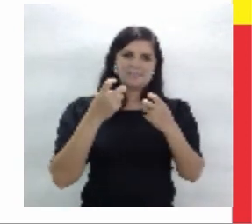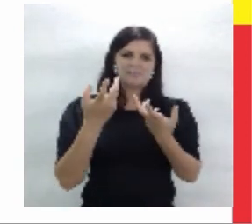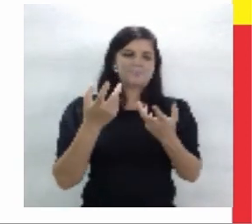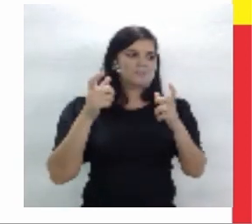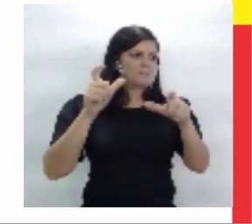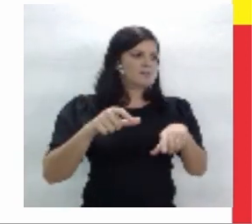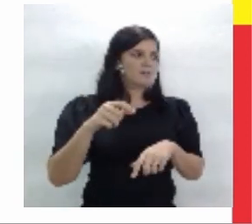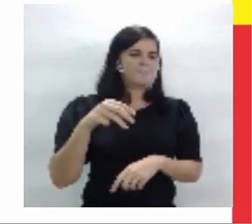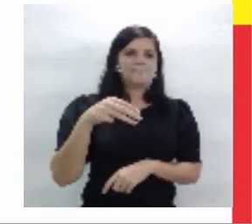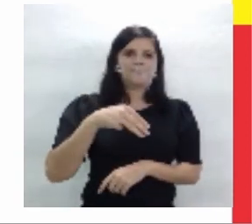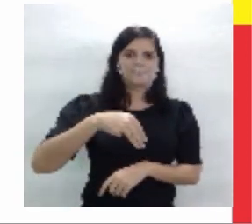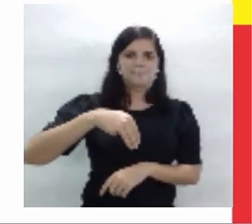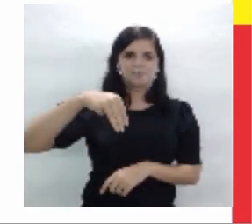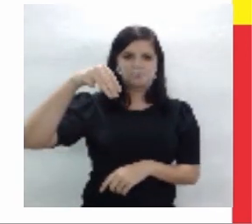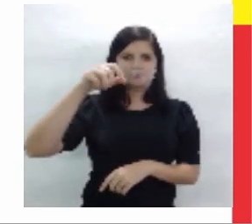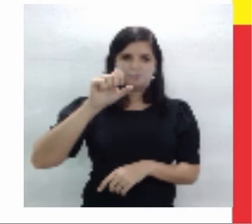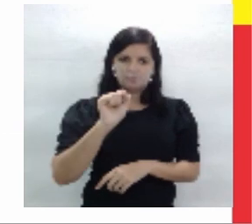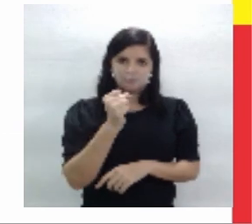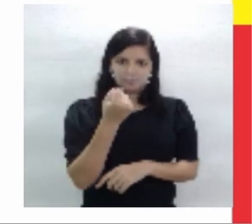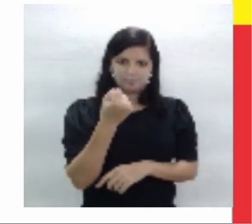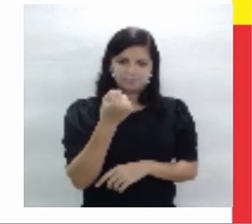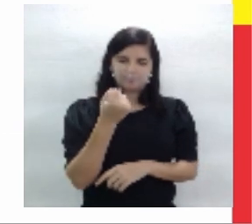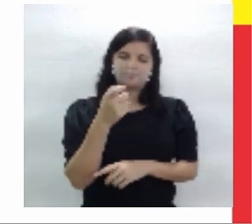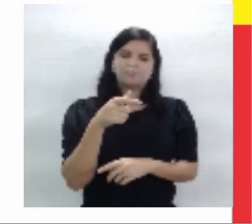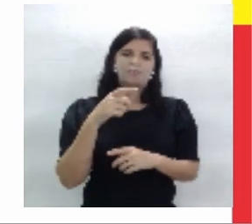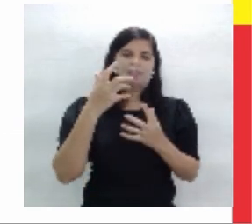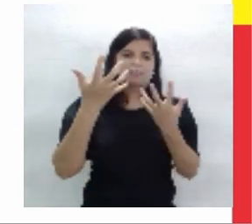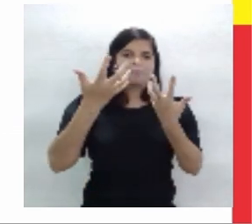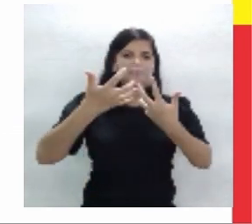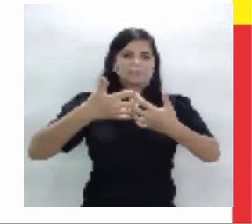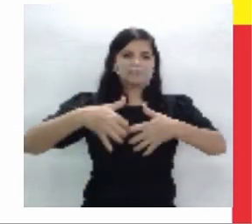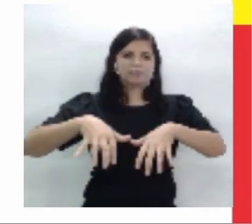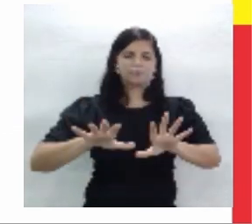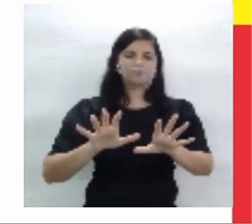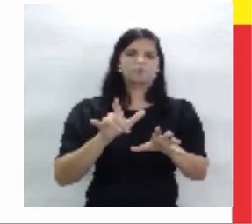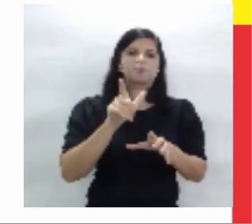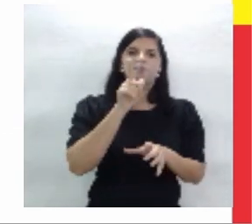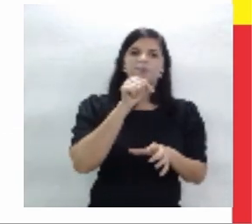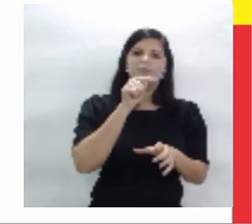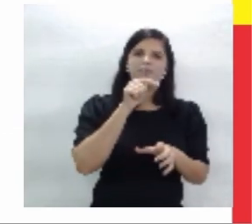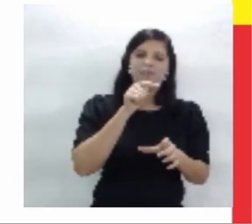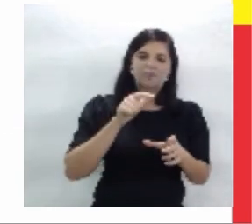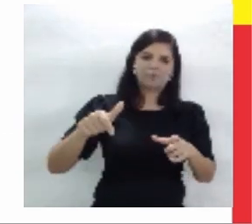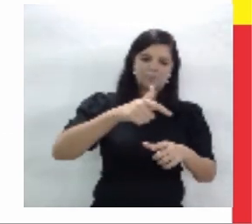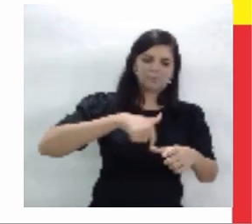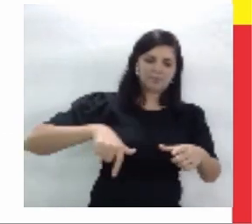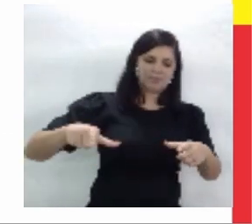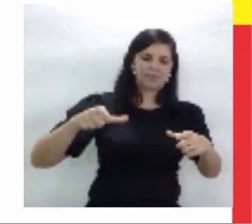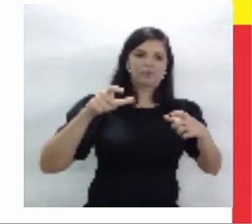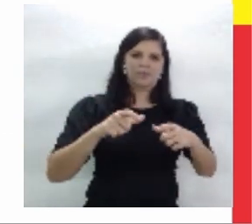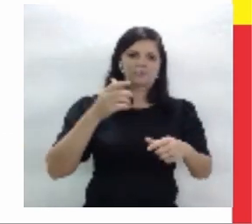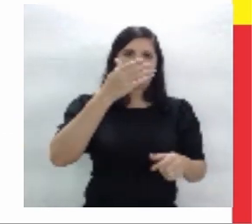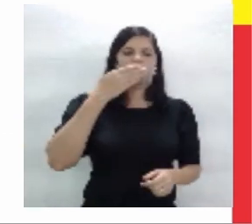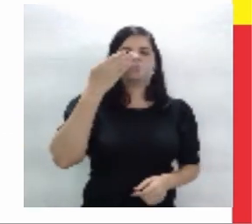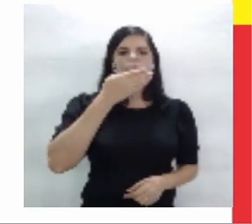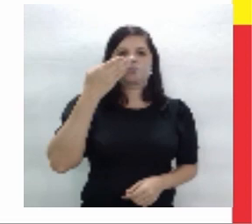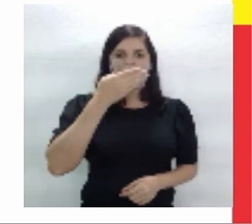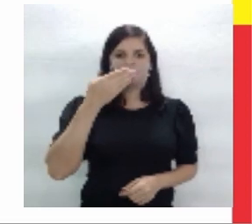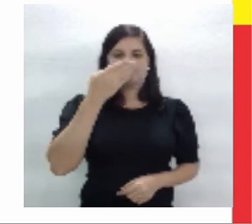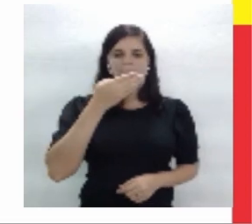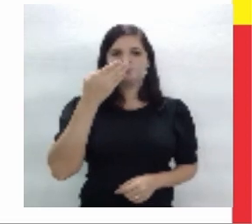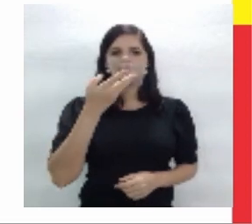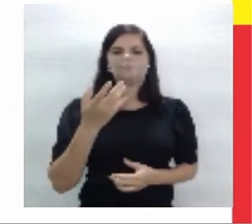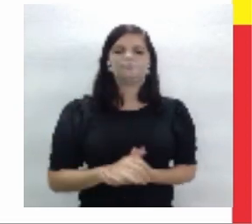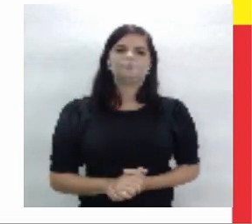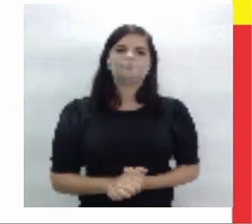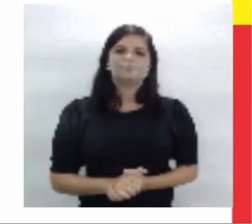do Sul, é um lago natural e essa concentração de água é uma concentração de água doce, tá? Então,